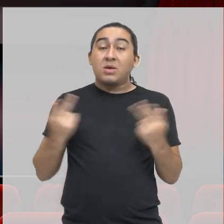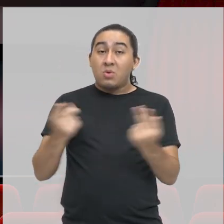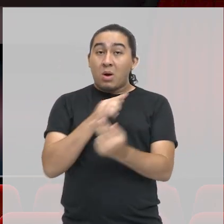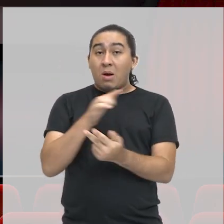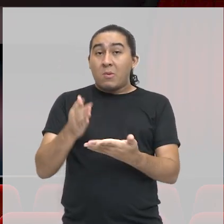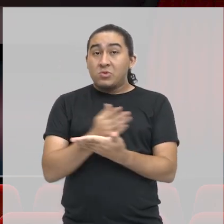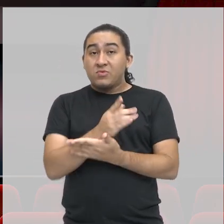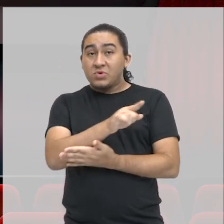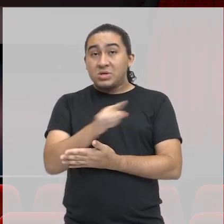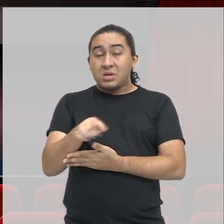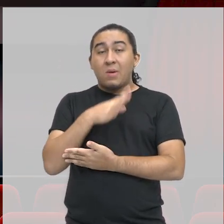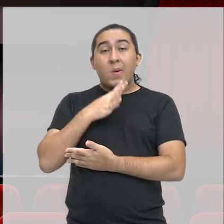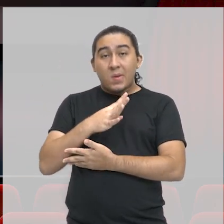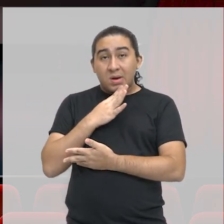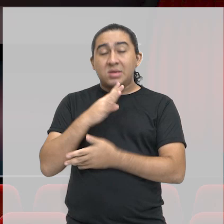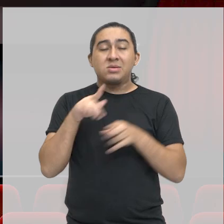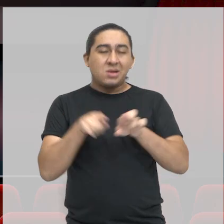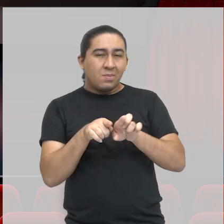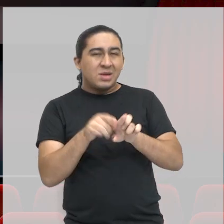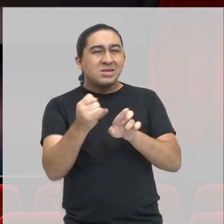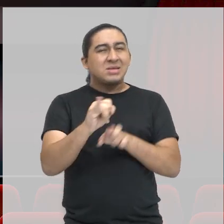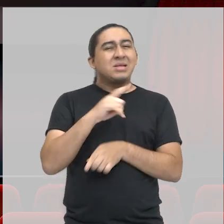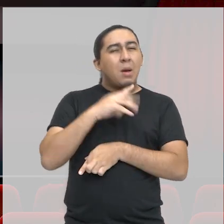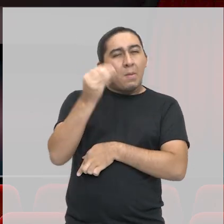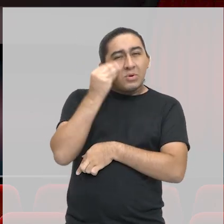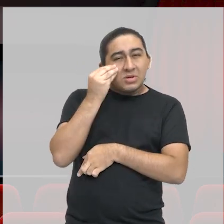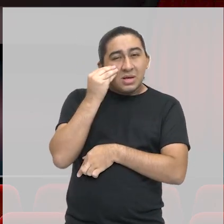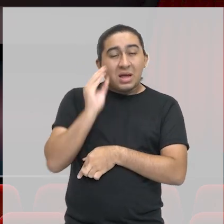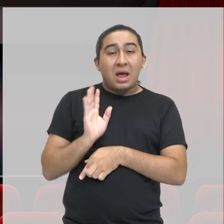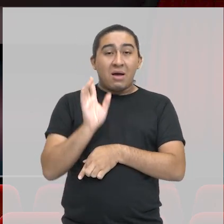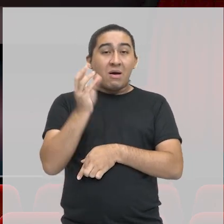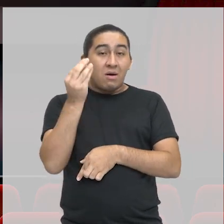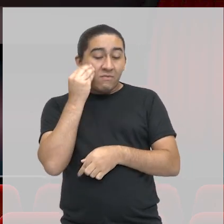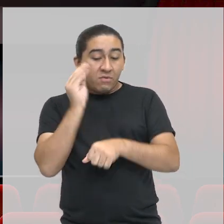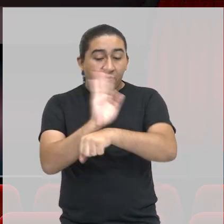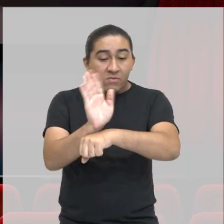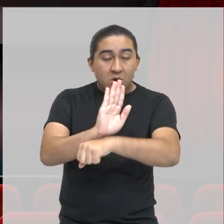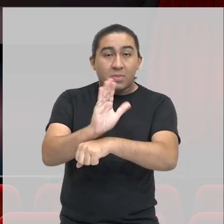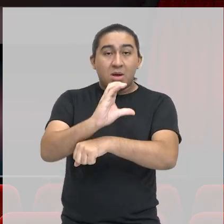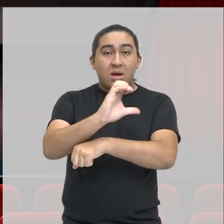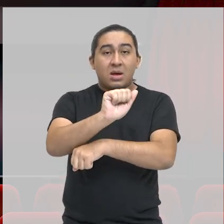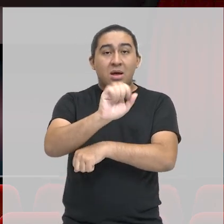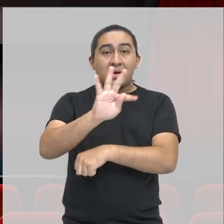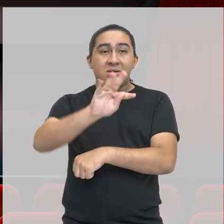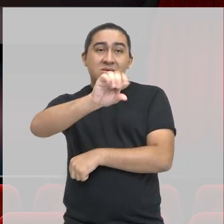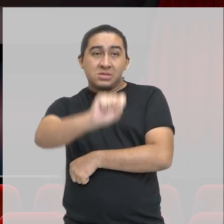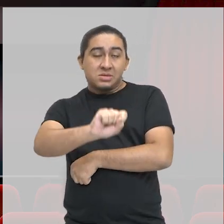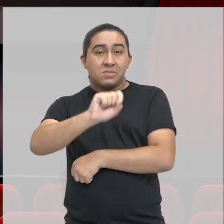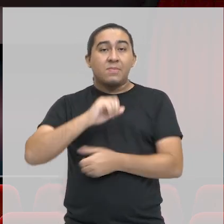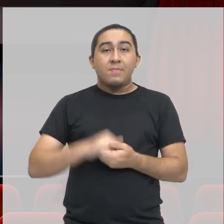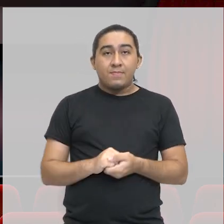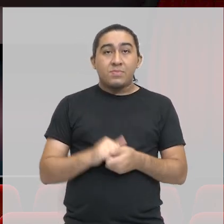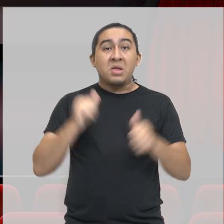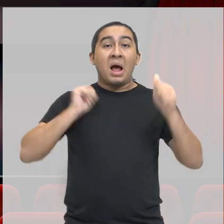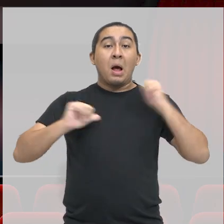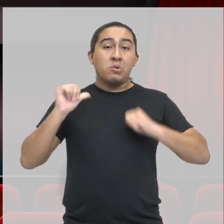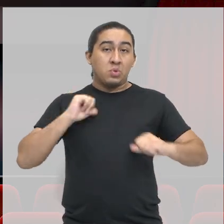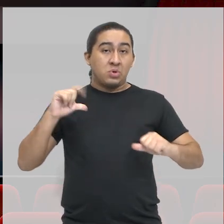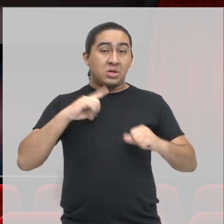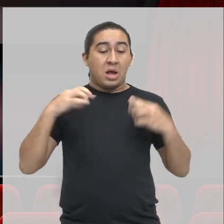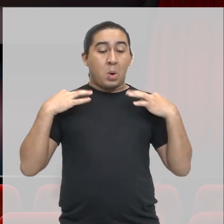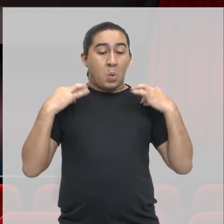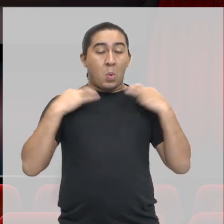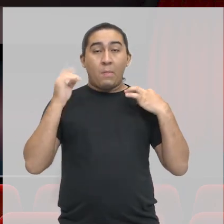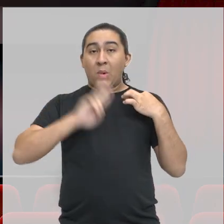de vocês tiverem a oportunidade, assistam Cats, tá? Que os atores, eles se caracterizam ali